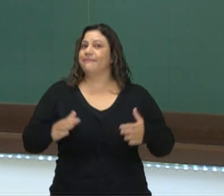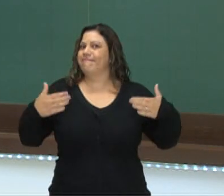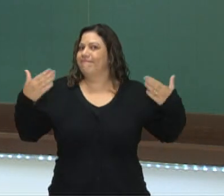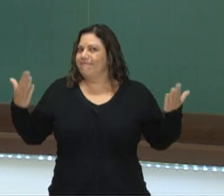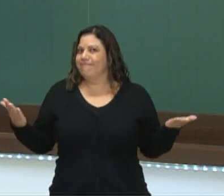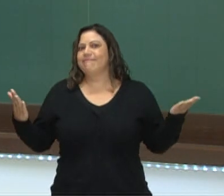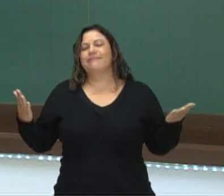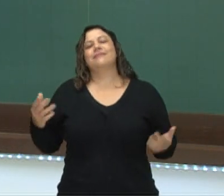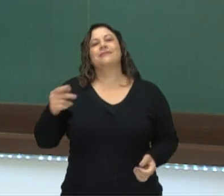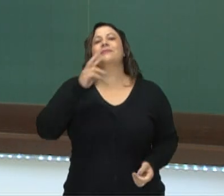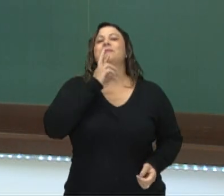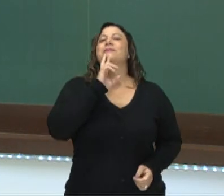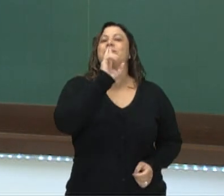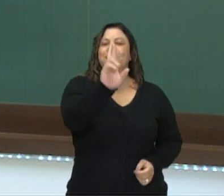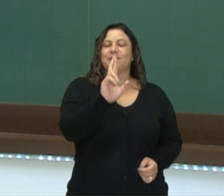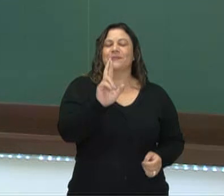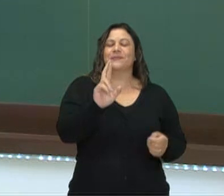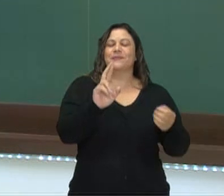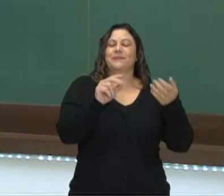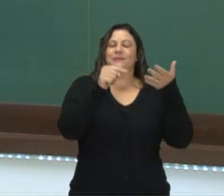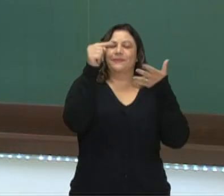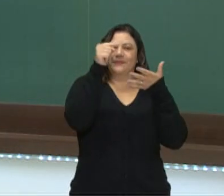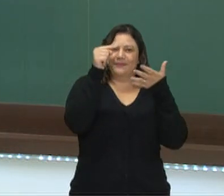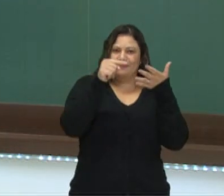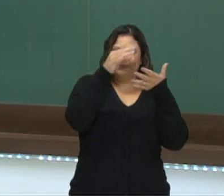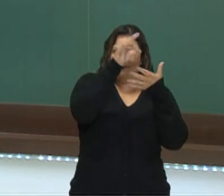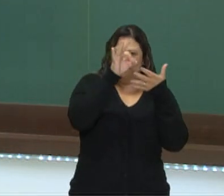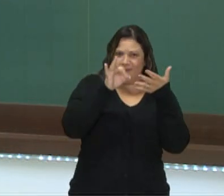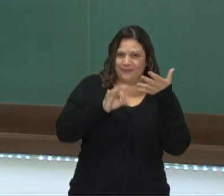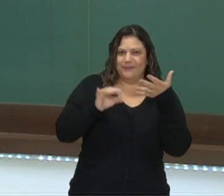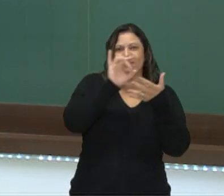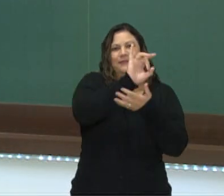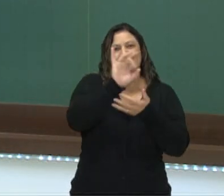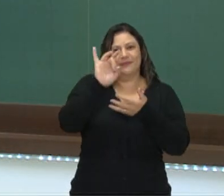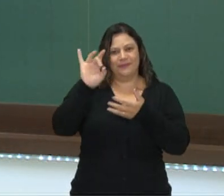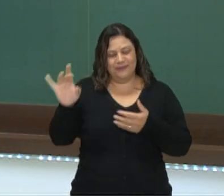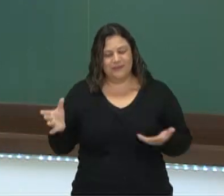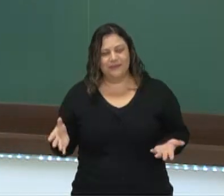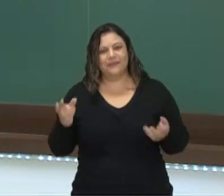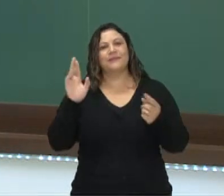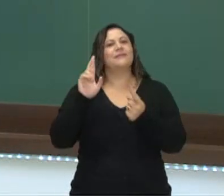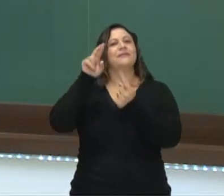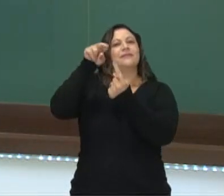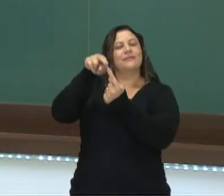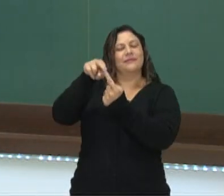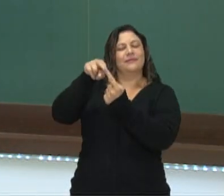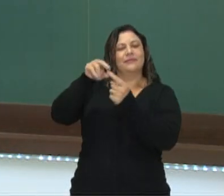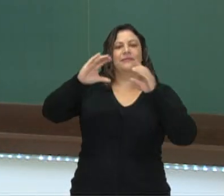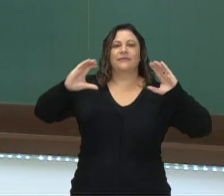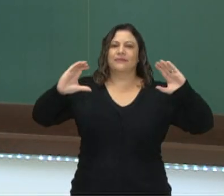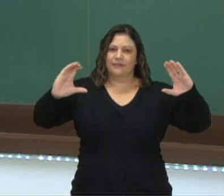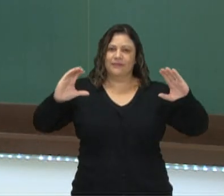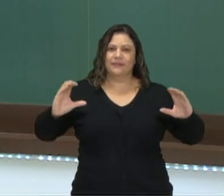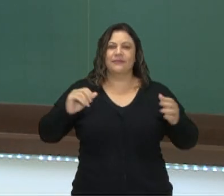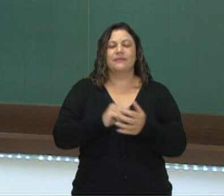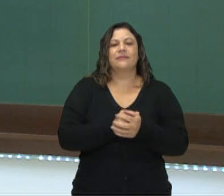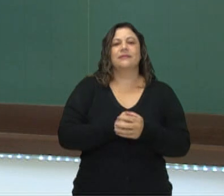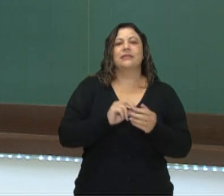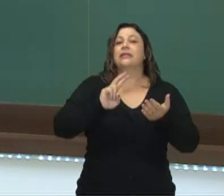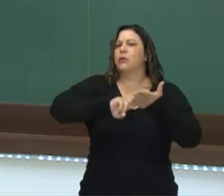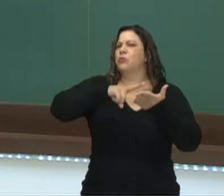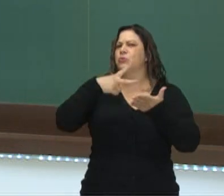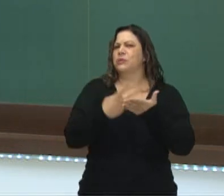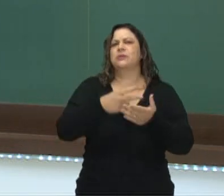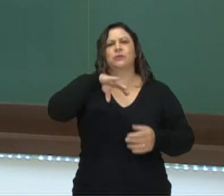E aí, vamos fazer a correção? Então, a ideia era, né, cada um desses itens ser representado por meio de uma expressão. Traduzir, né, da